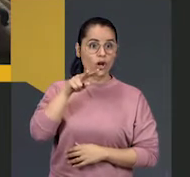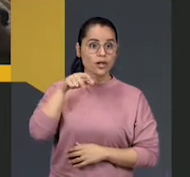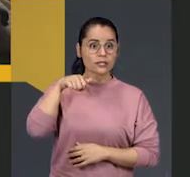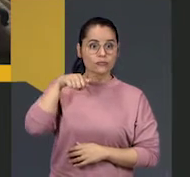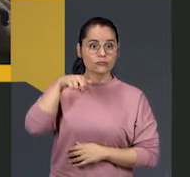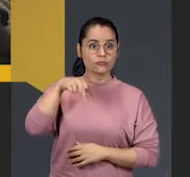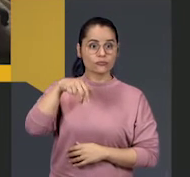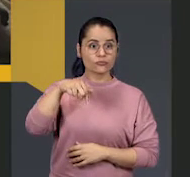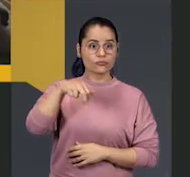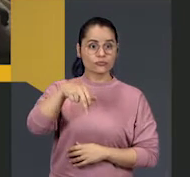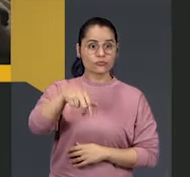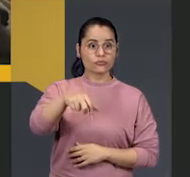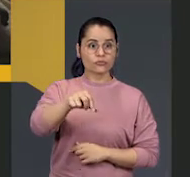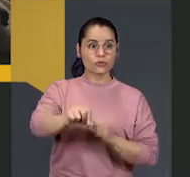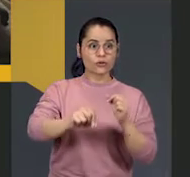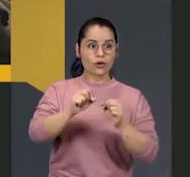uma